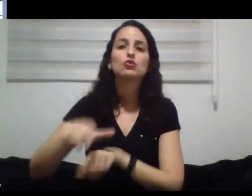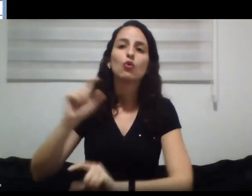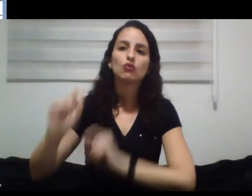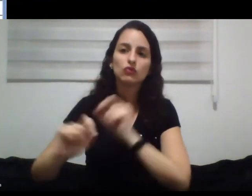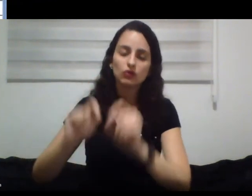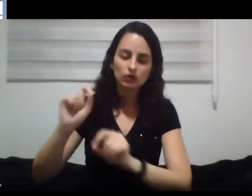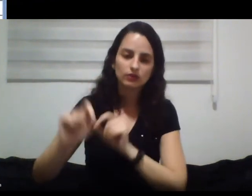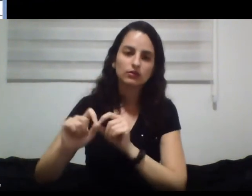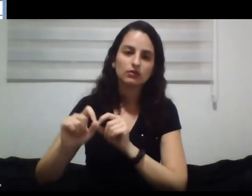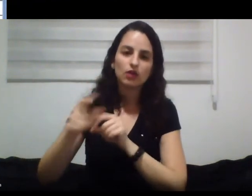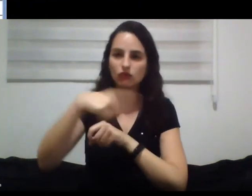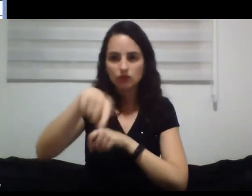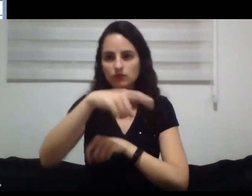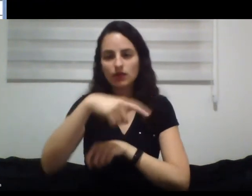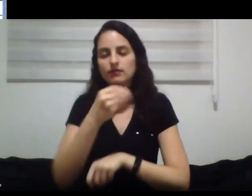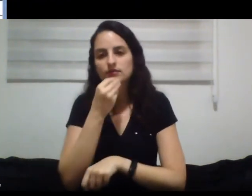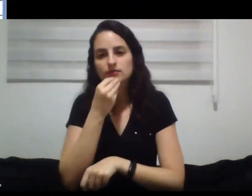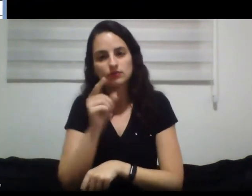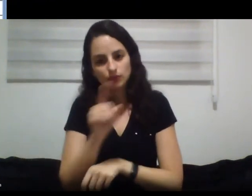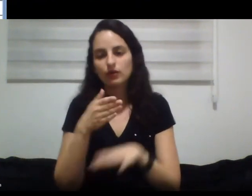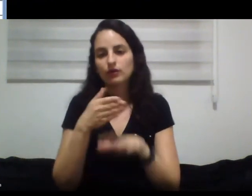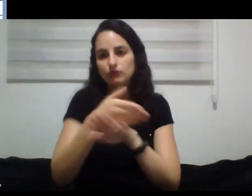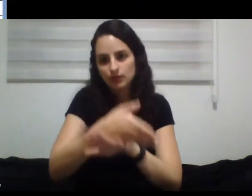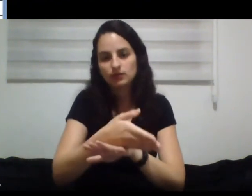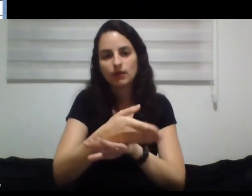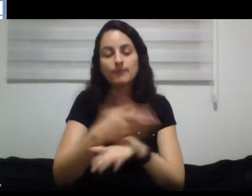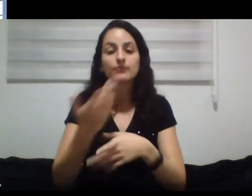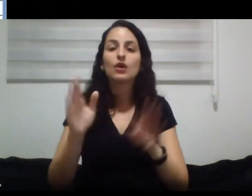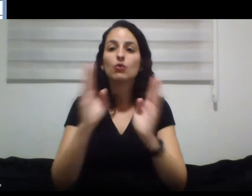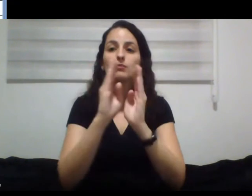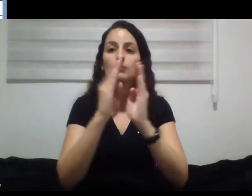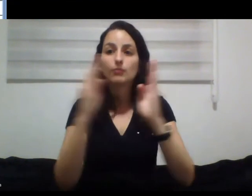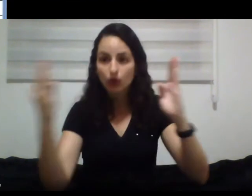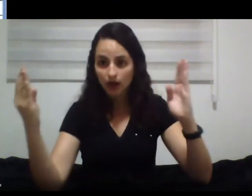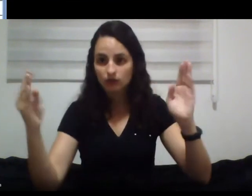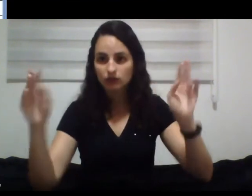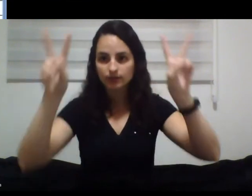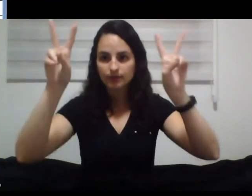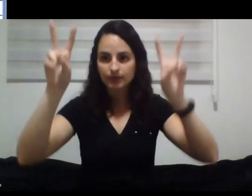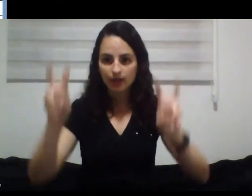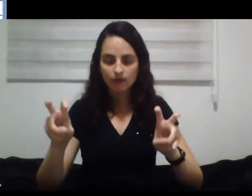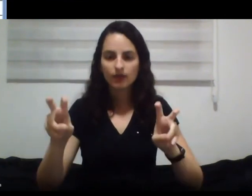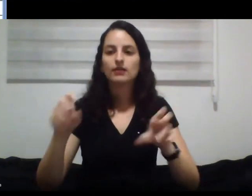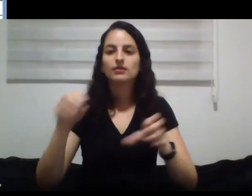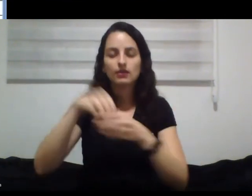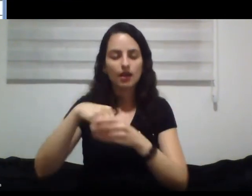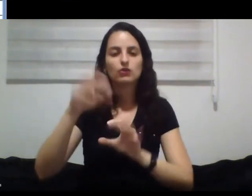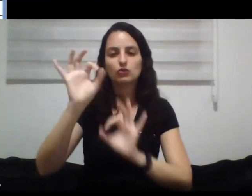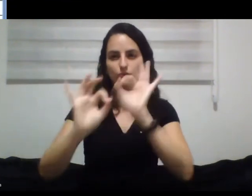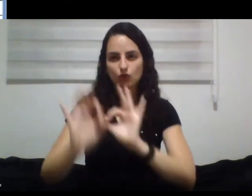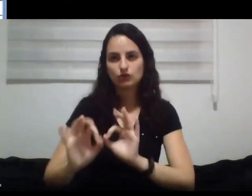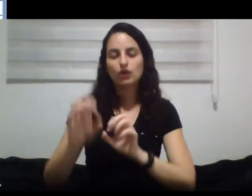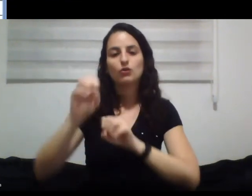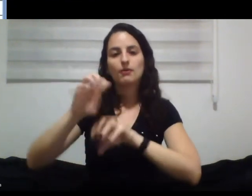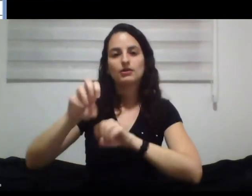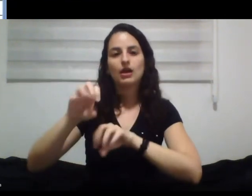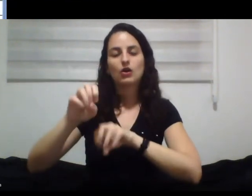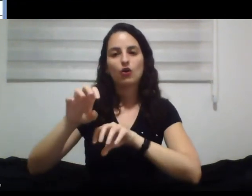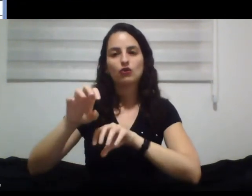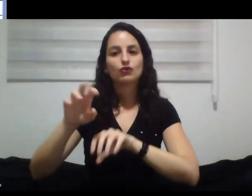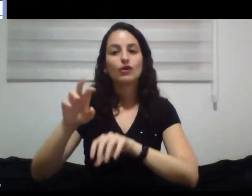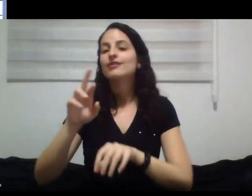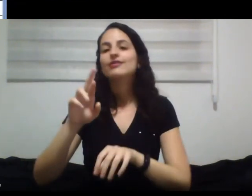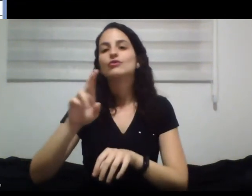biblioteca nesse momento, os nossos estudantes não têm acesso a eles. Aí as perguntas que são